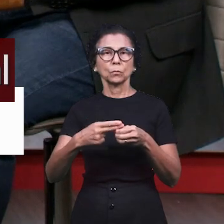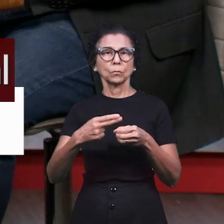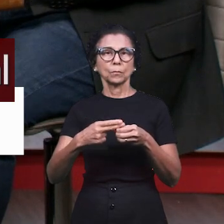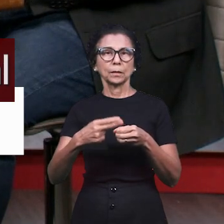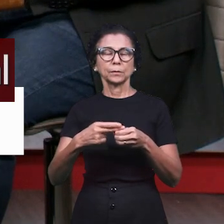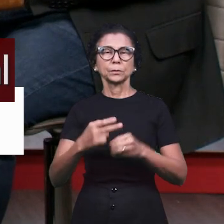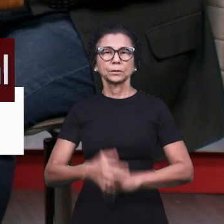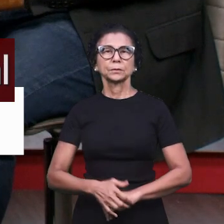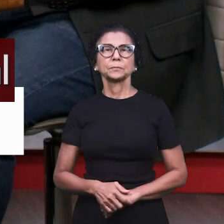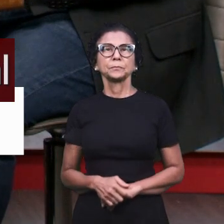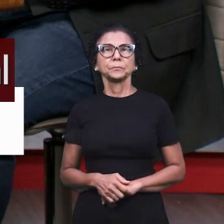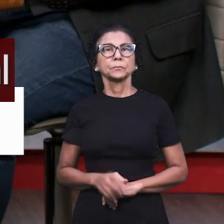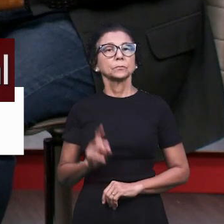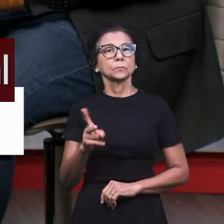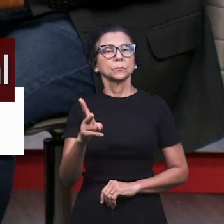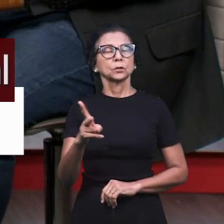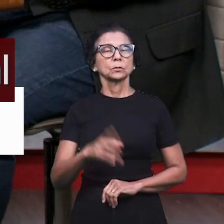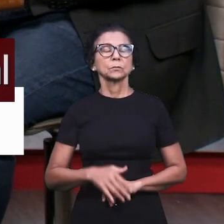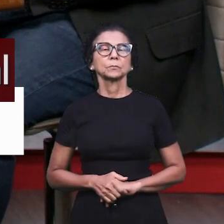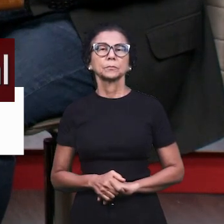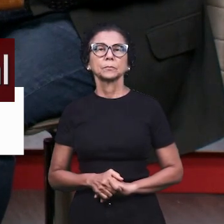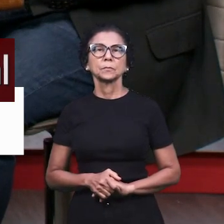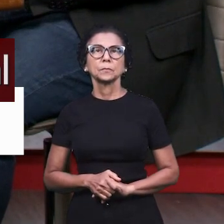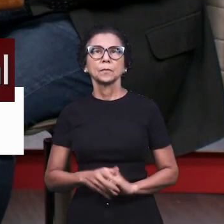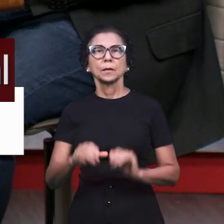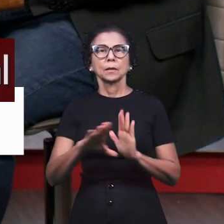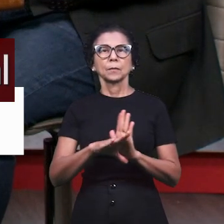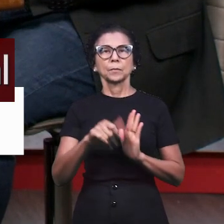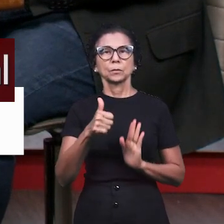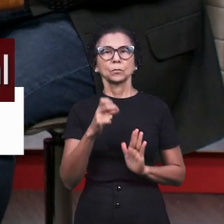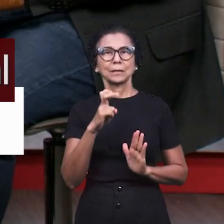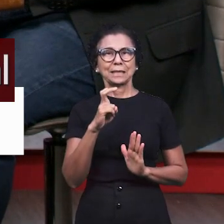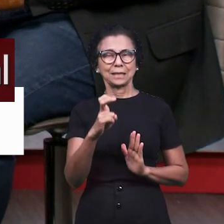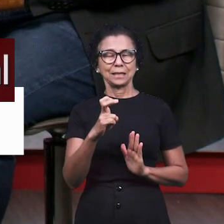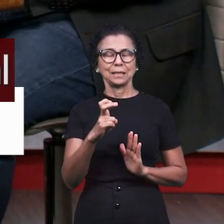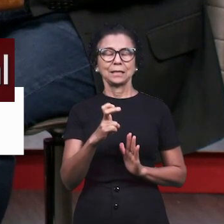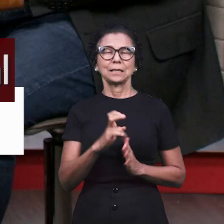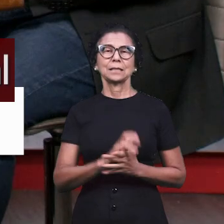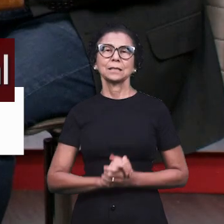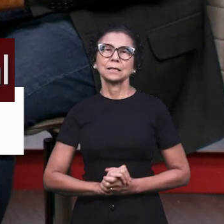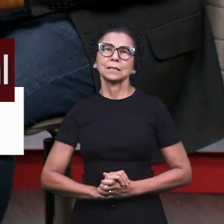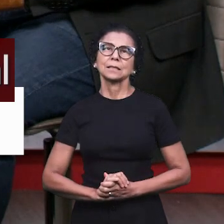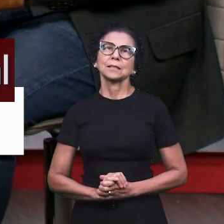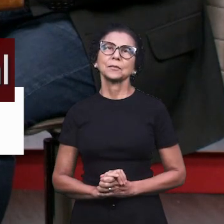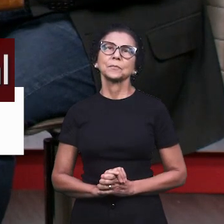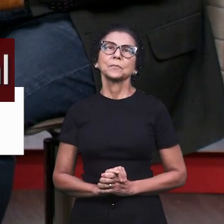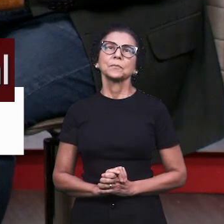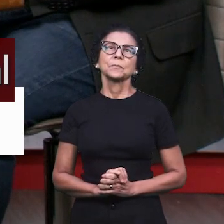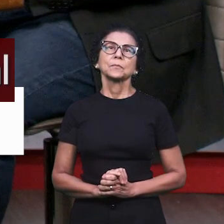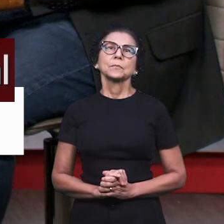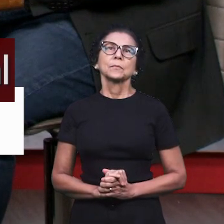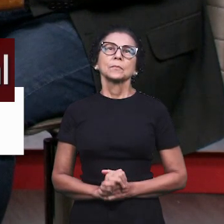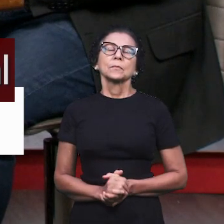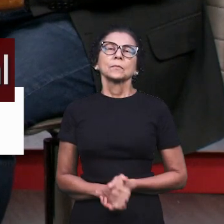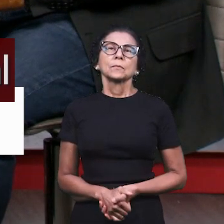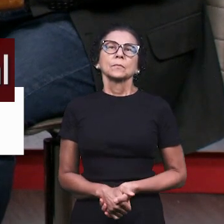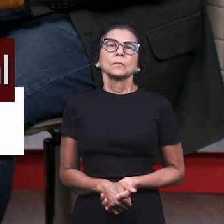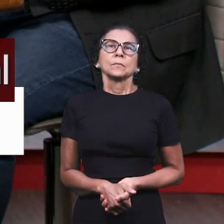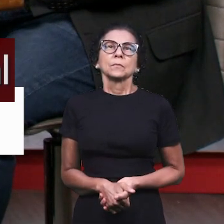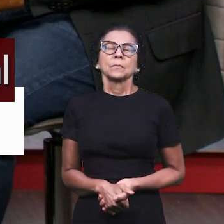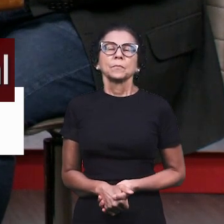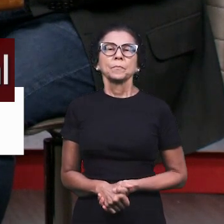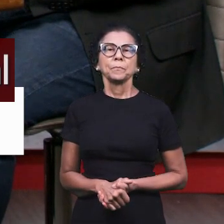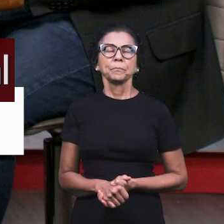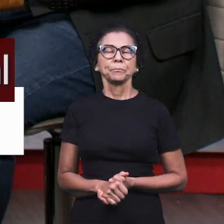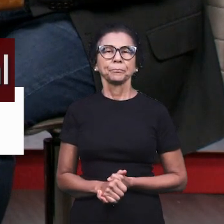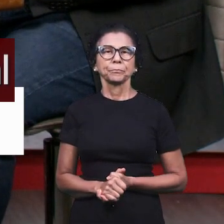vamos prosseguir a partir do capítulo 15. Números, capítulo 15. No